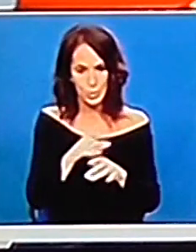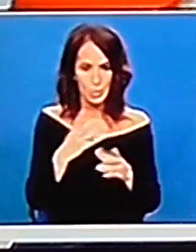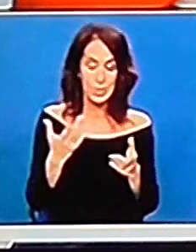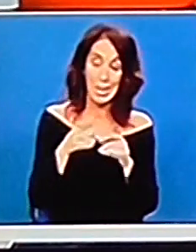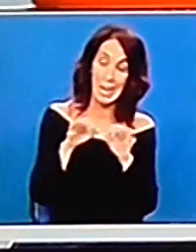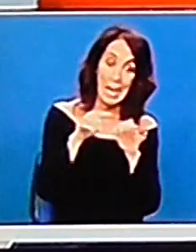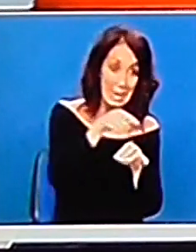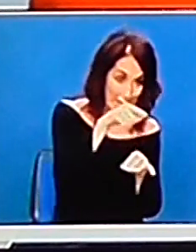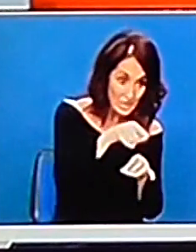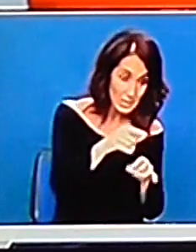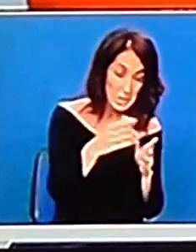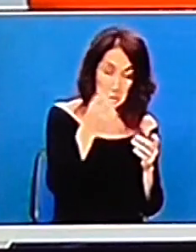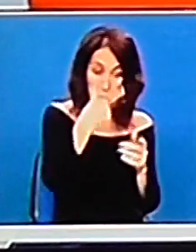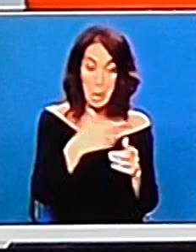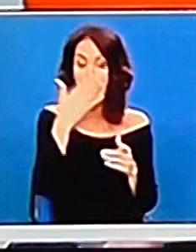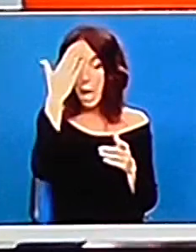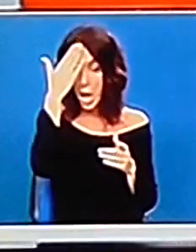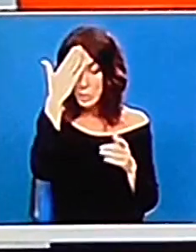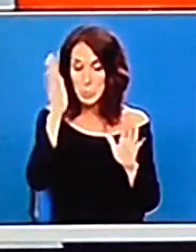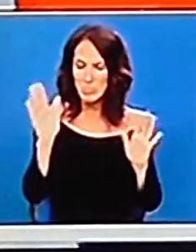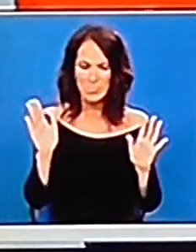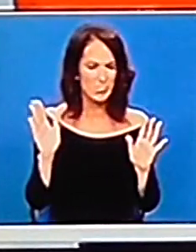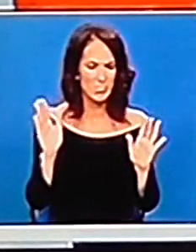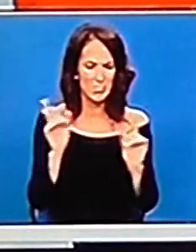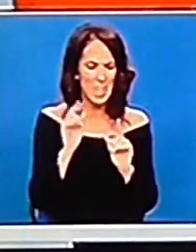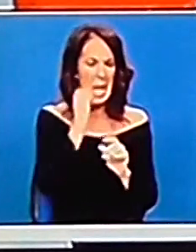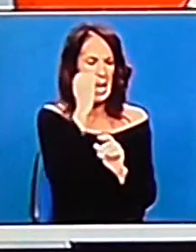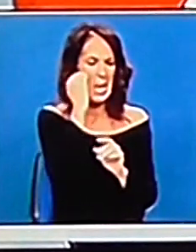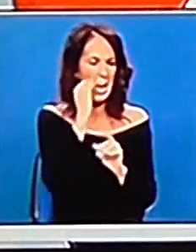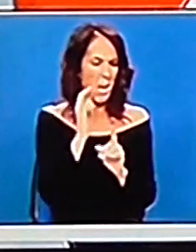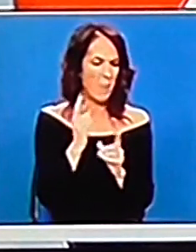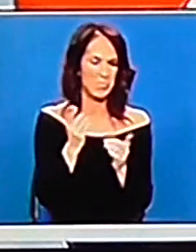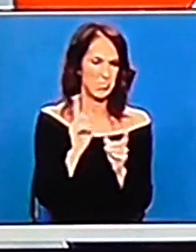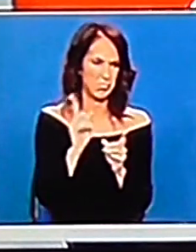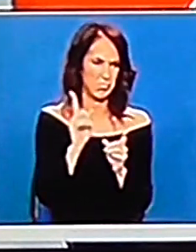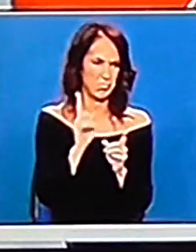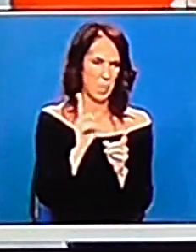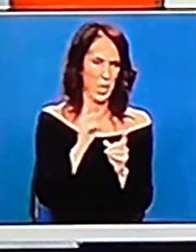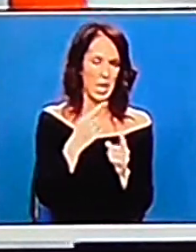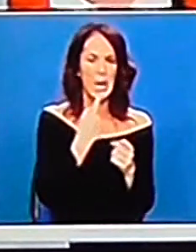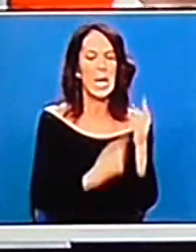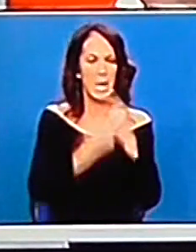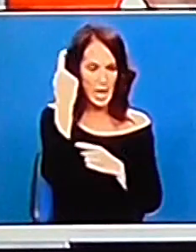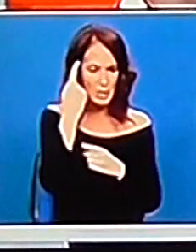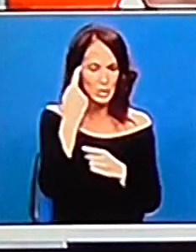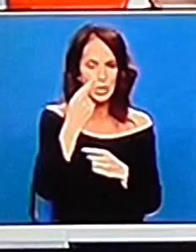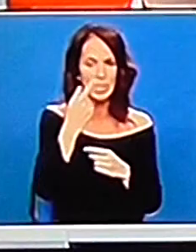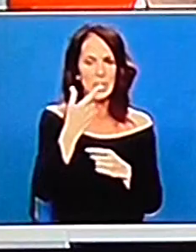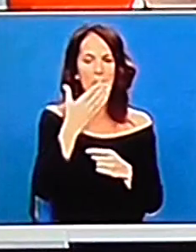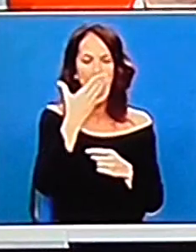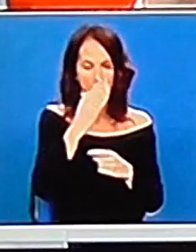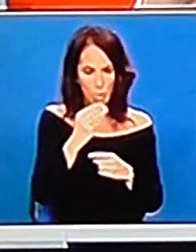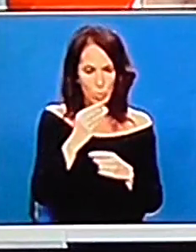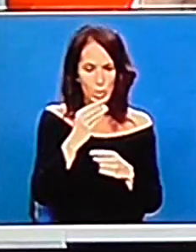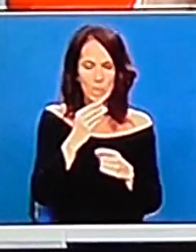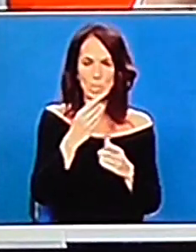neste caso concreto da lei vai querer o menino assim militar uma denúncia anônima digamos que é um fim em